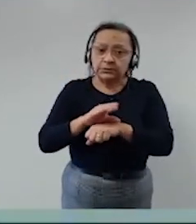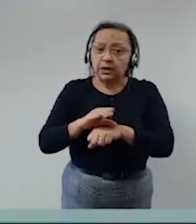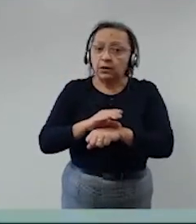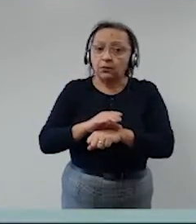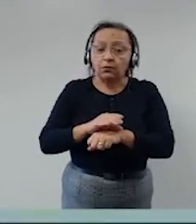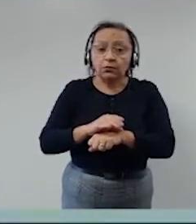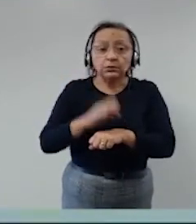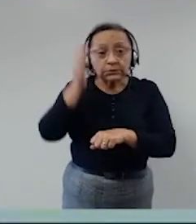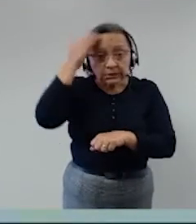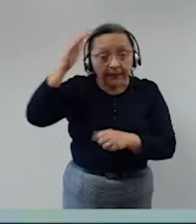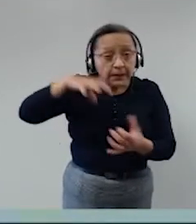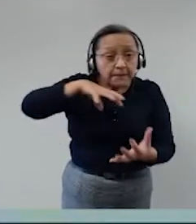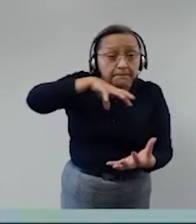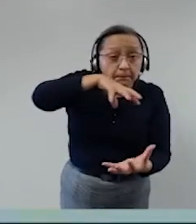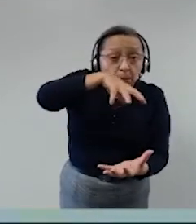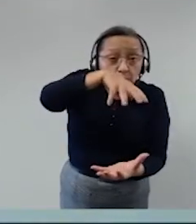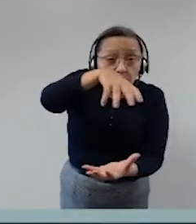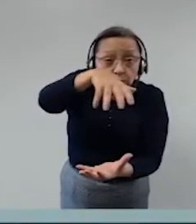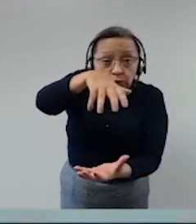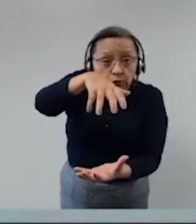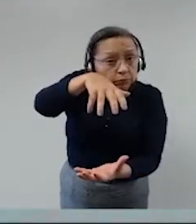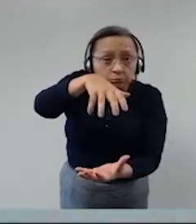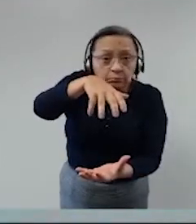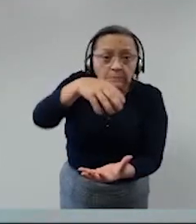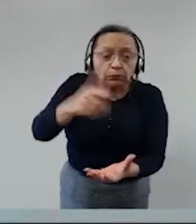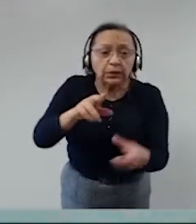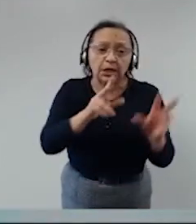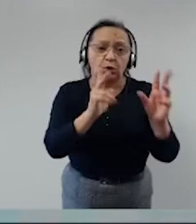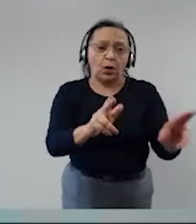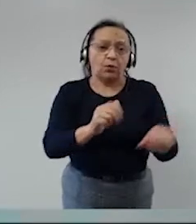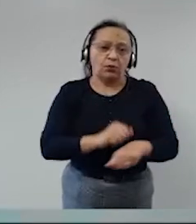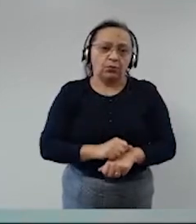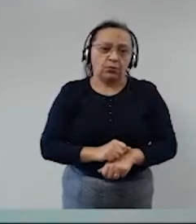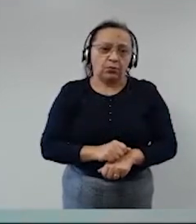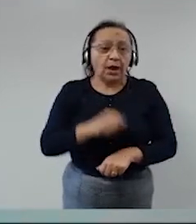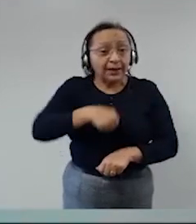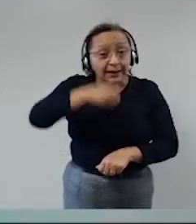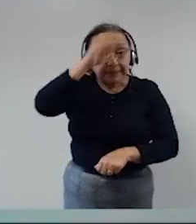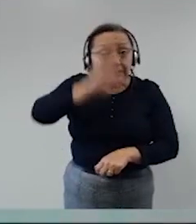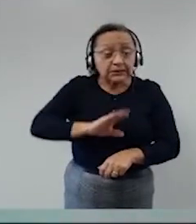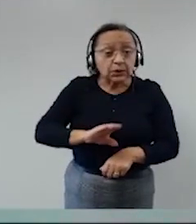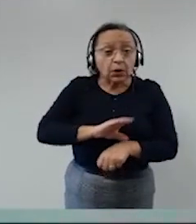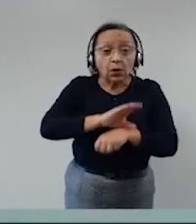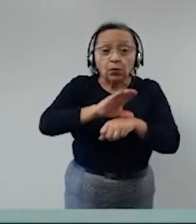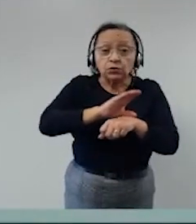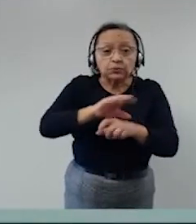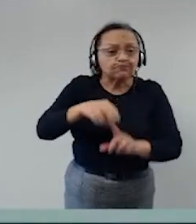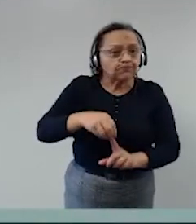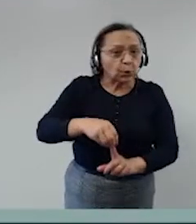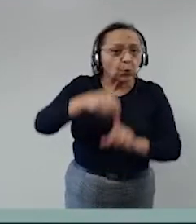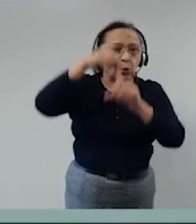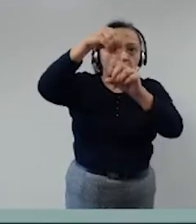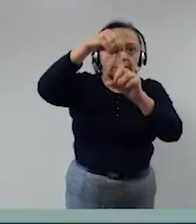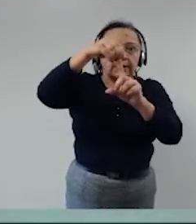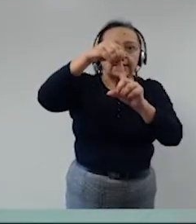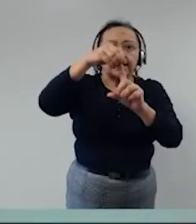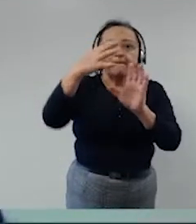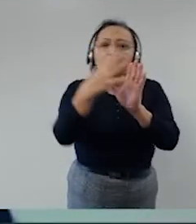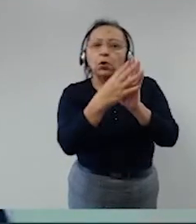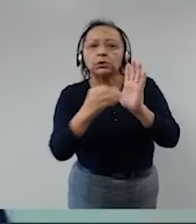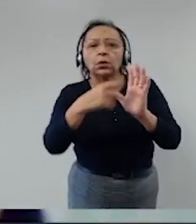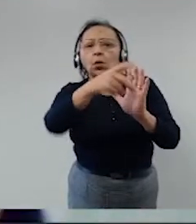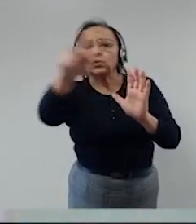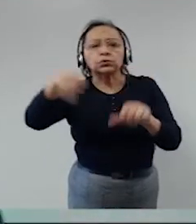mundo inteiro, como estabelecimento de regras, de garantias, de